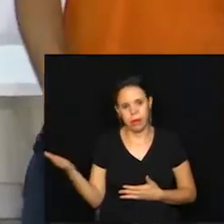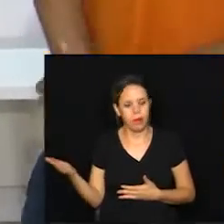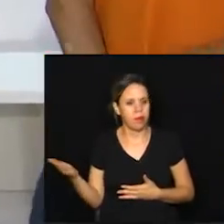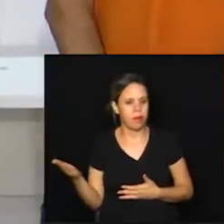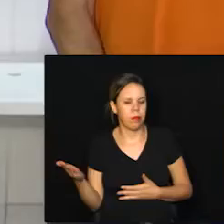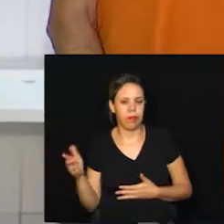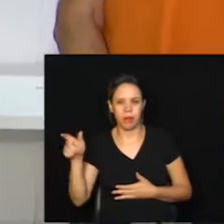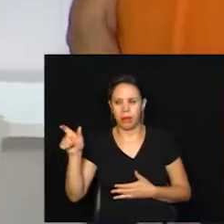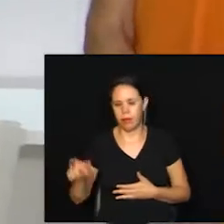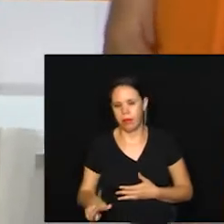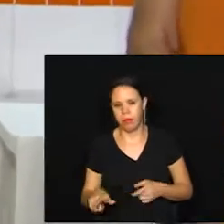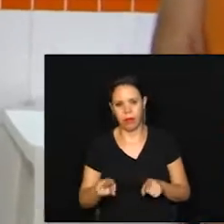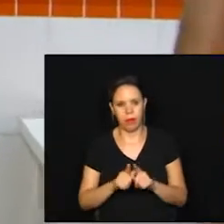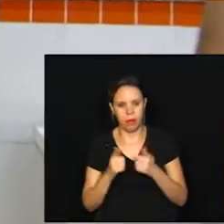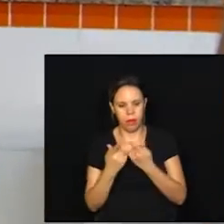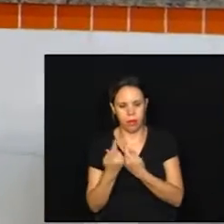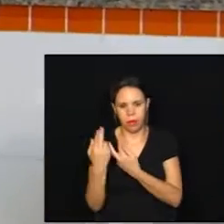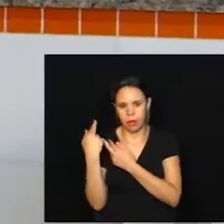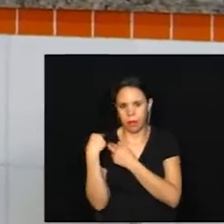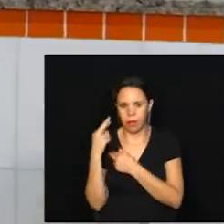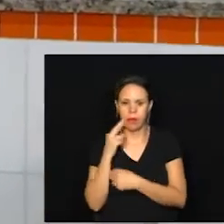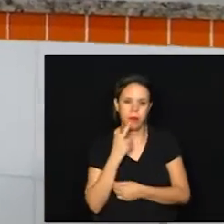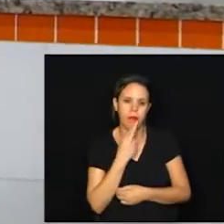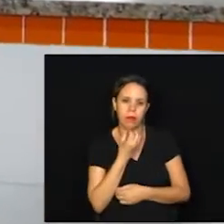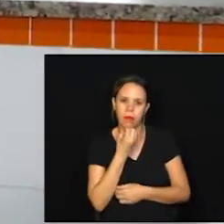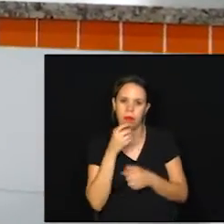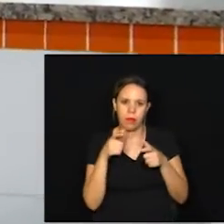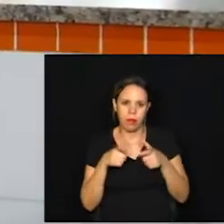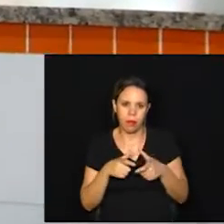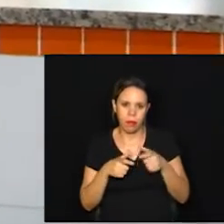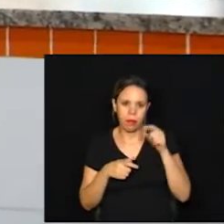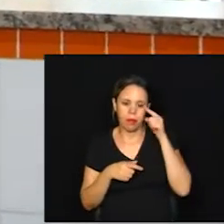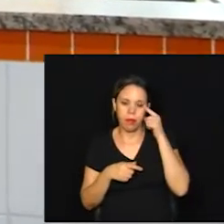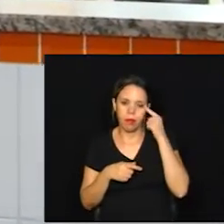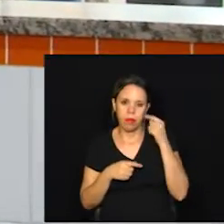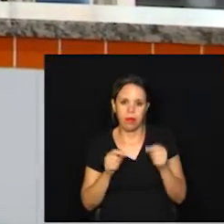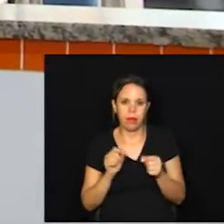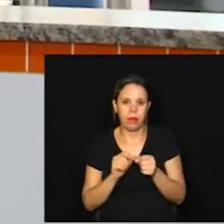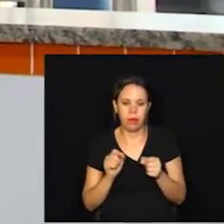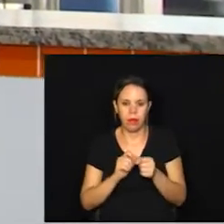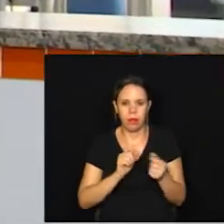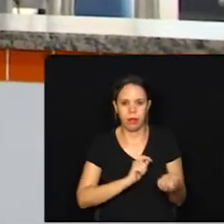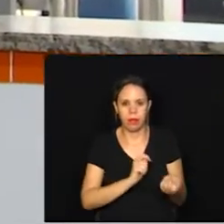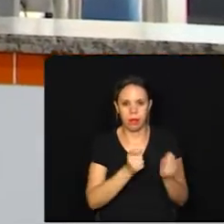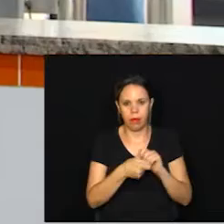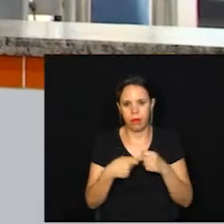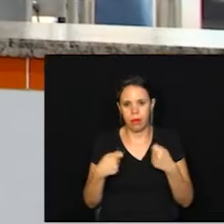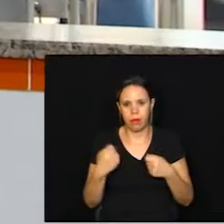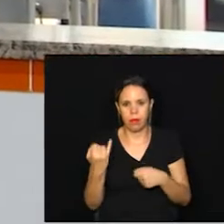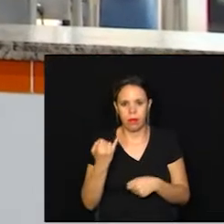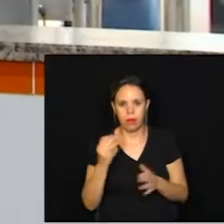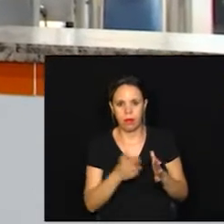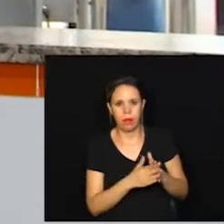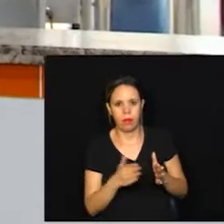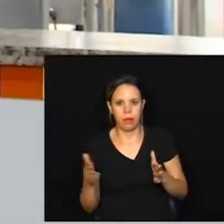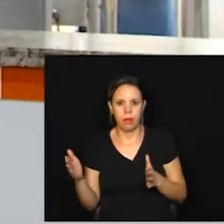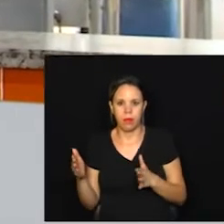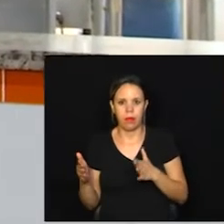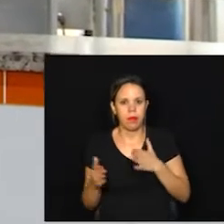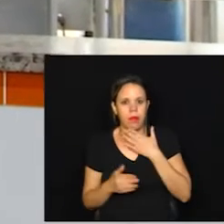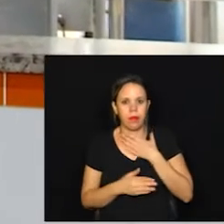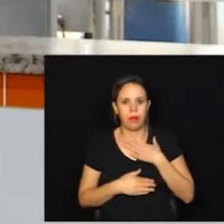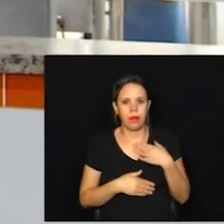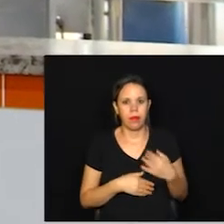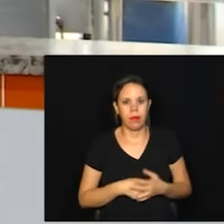Reuber Boschini, gestor aqui do restaurante Bom Prato, que fez as adaptações necessárias nesse período